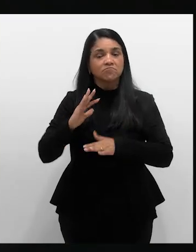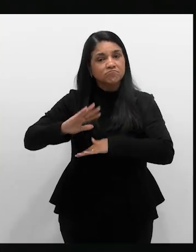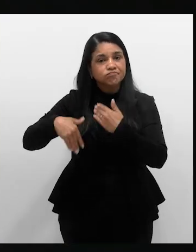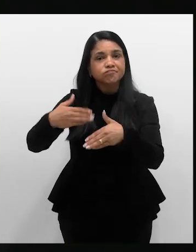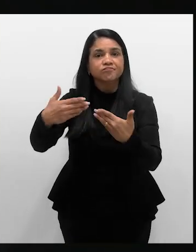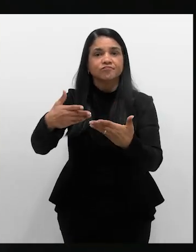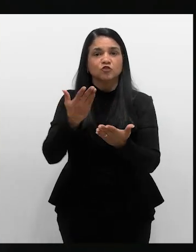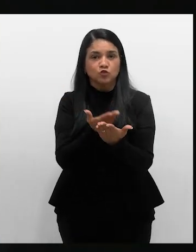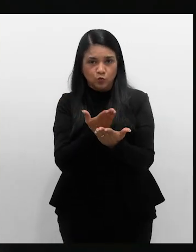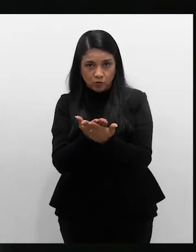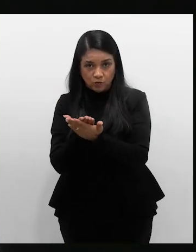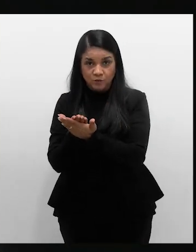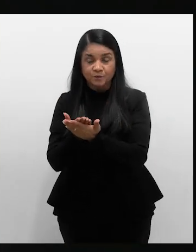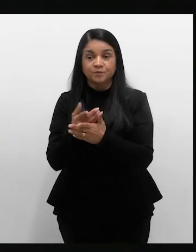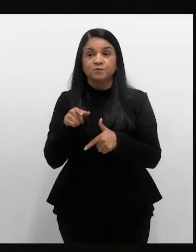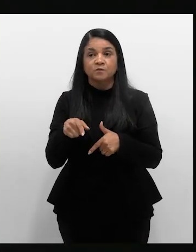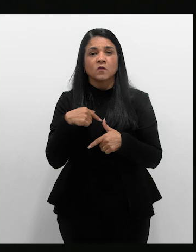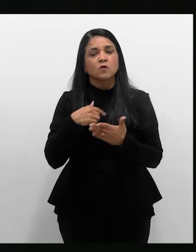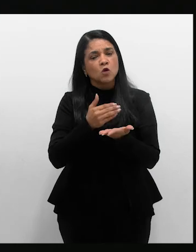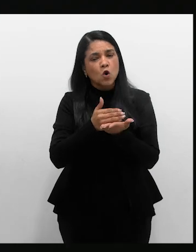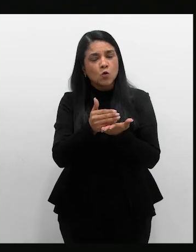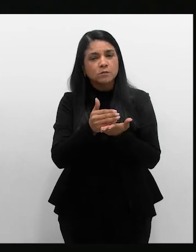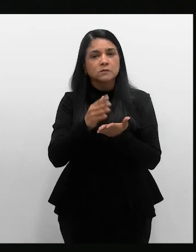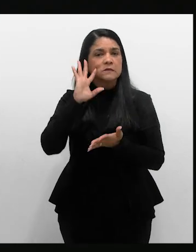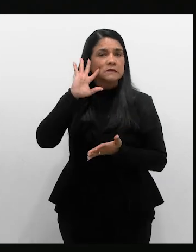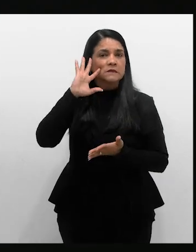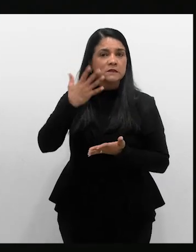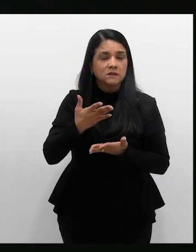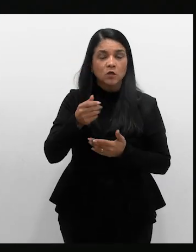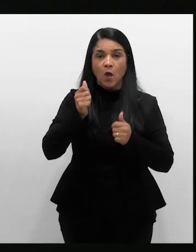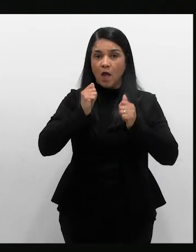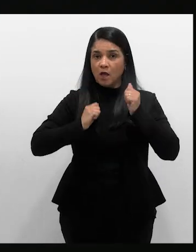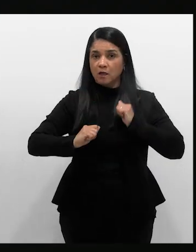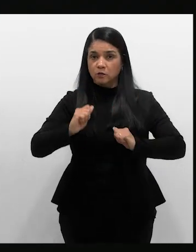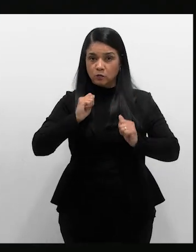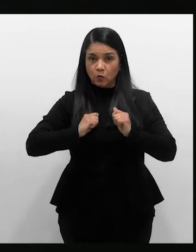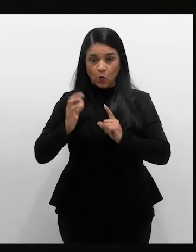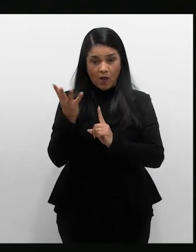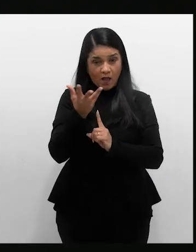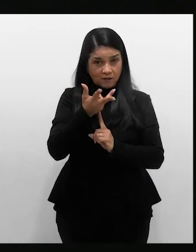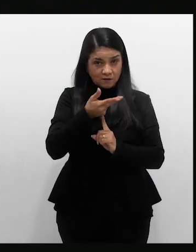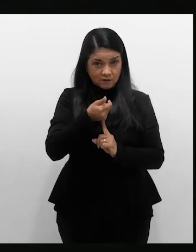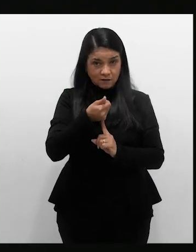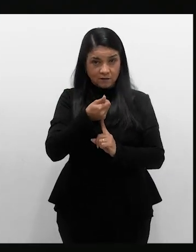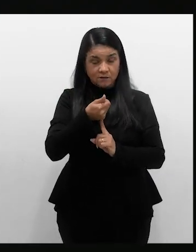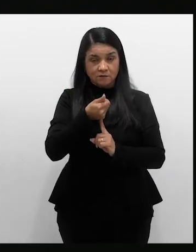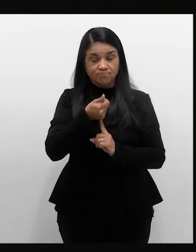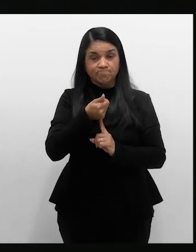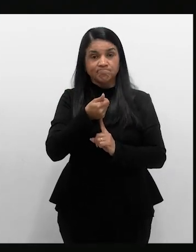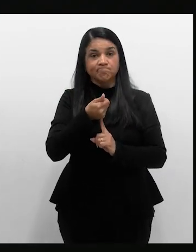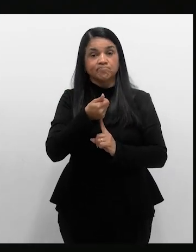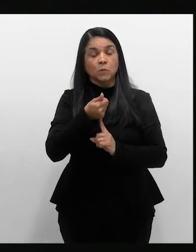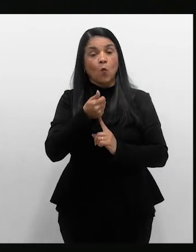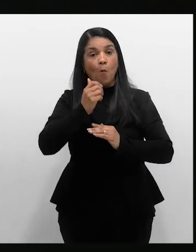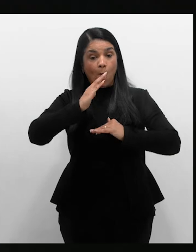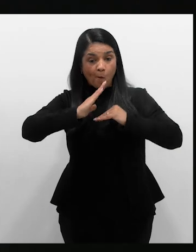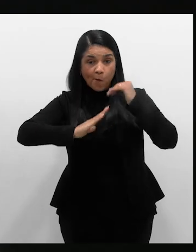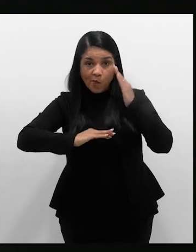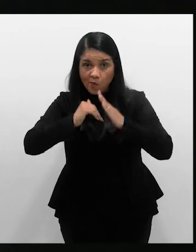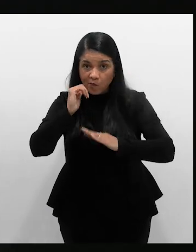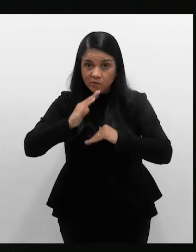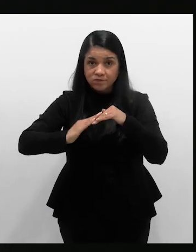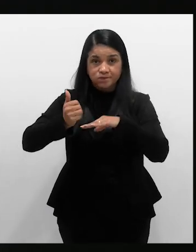defeitinho, né? Quando você começou ou decidiu ser ator, ser artista, abraçar isso de uma forma